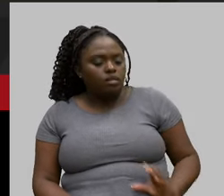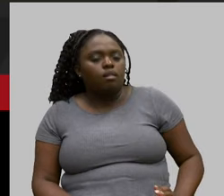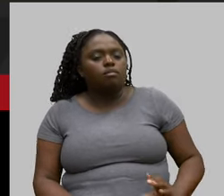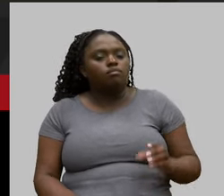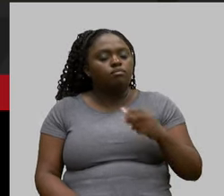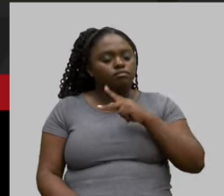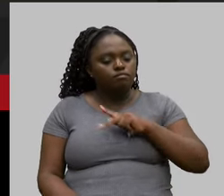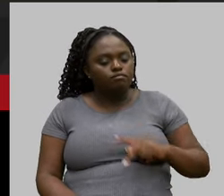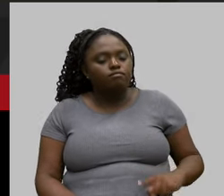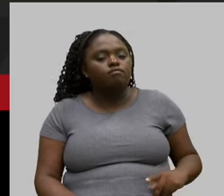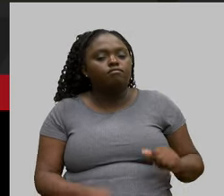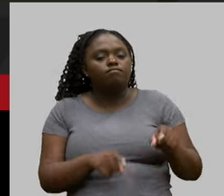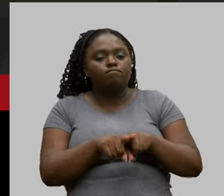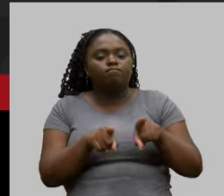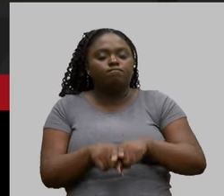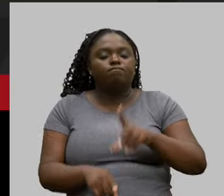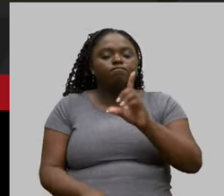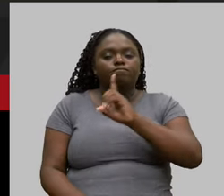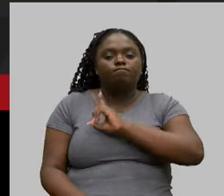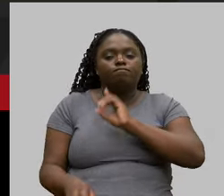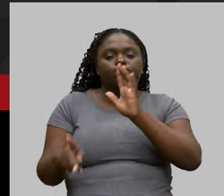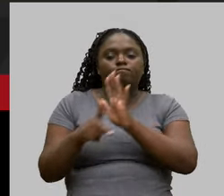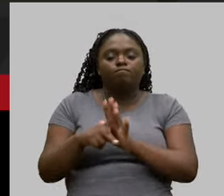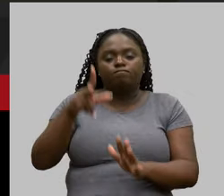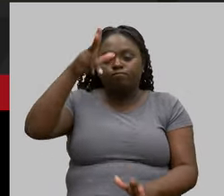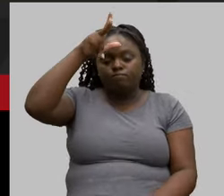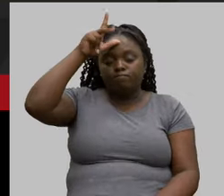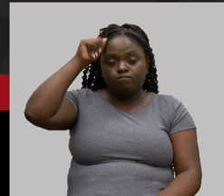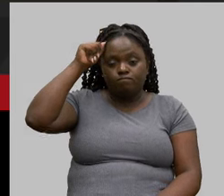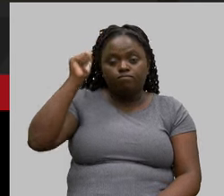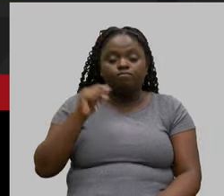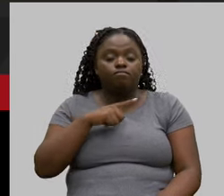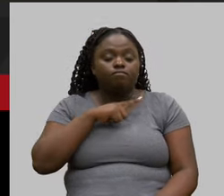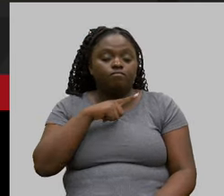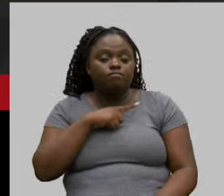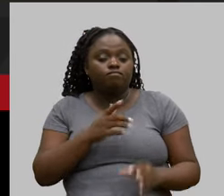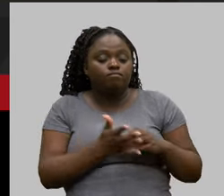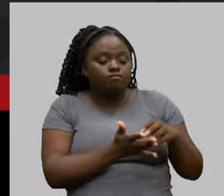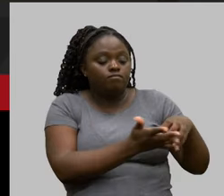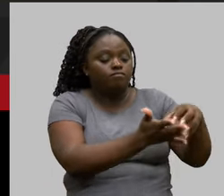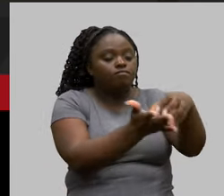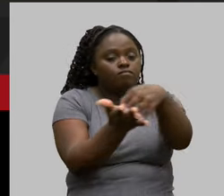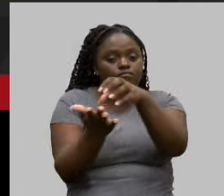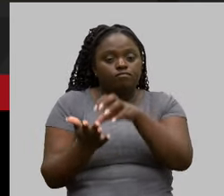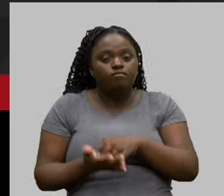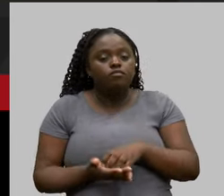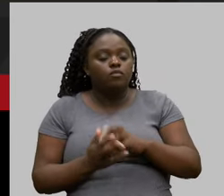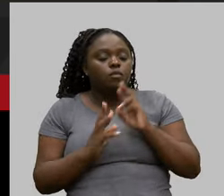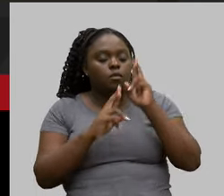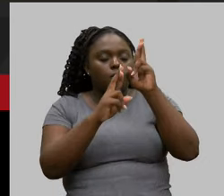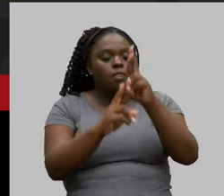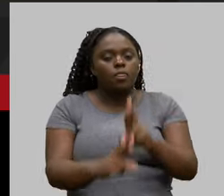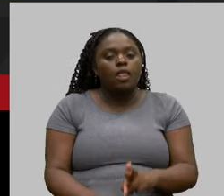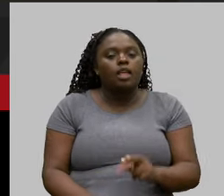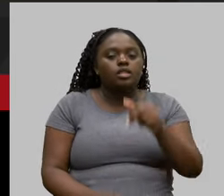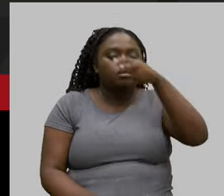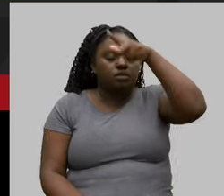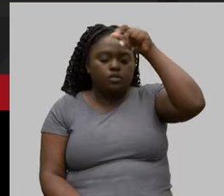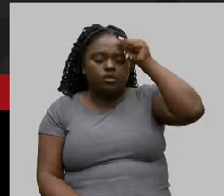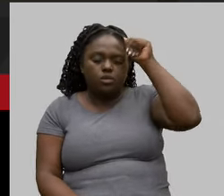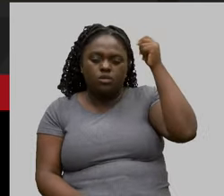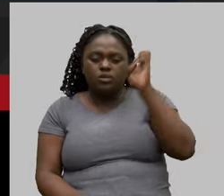deputado do prefeito e tem a entidade tem as entidades associativas representantes das prefeituras dos